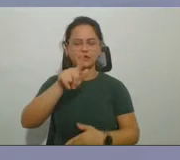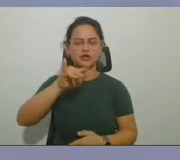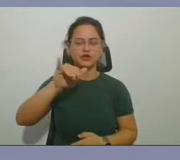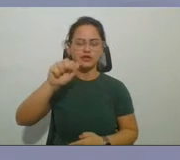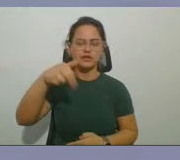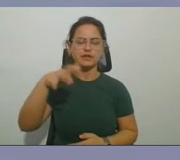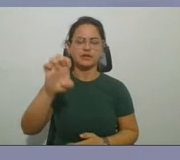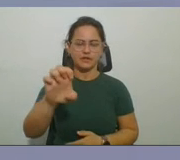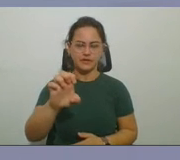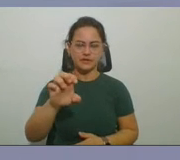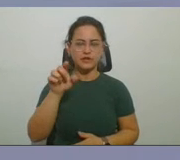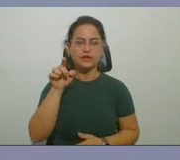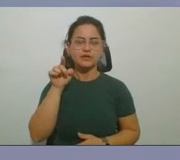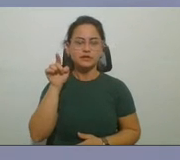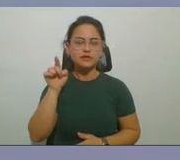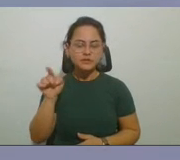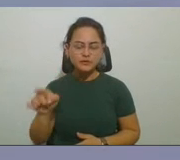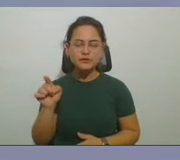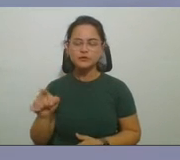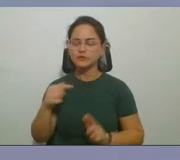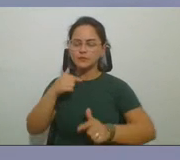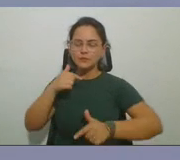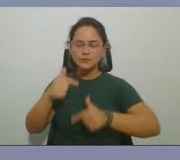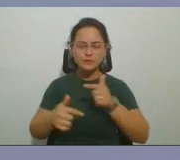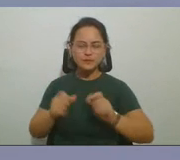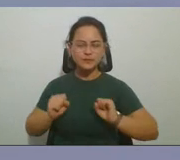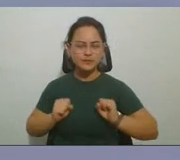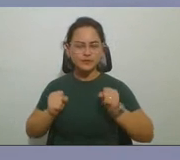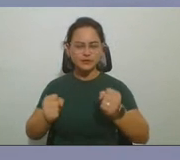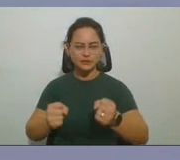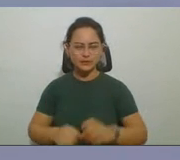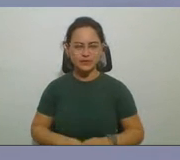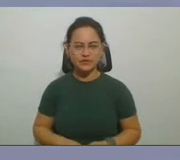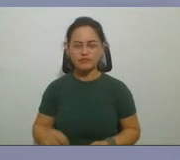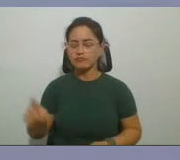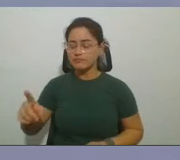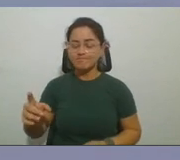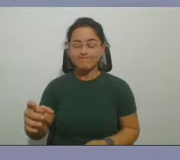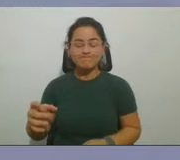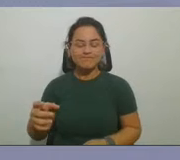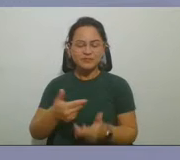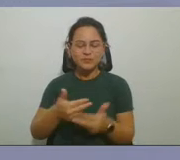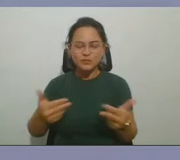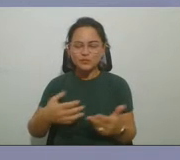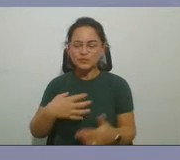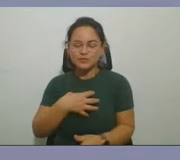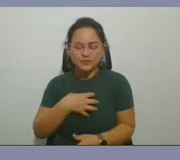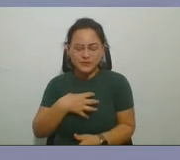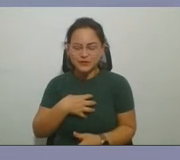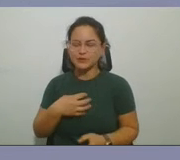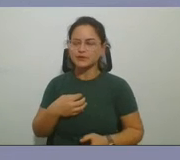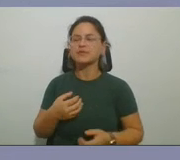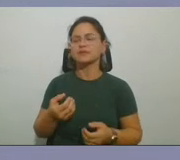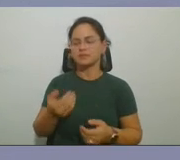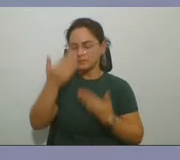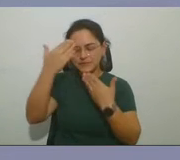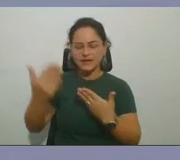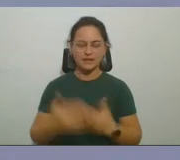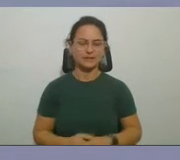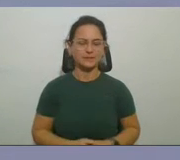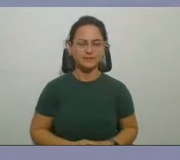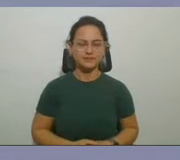tua disponibilidade, mas tão repleta de significado. Muito, muito obrigada. Cumprimentos à